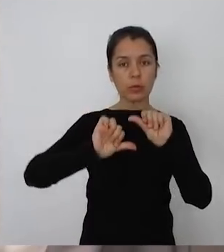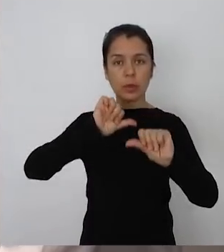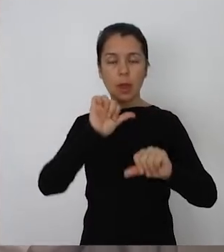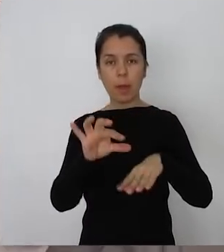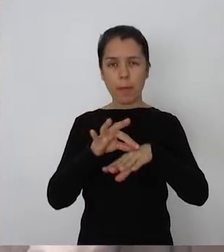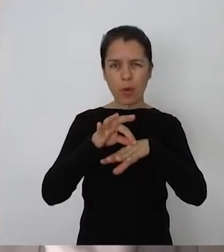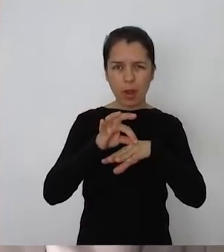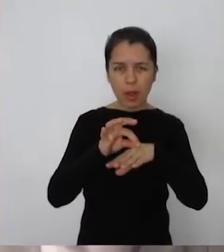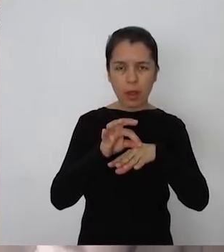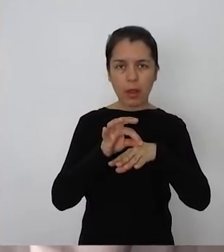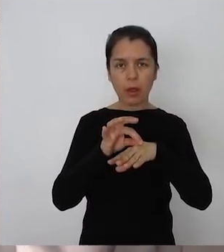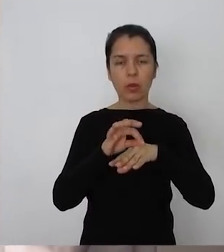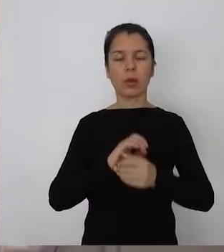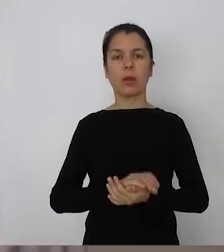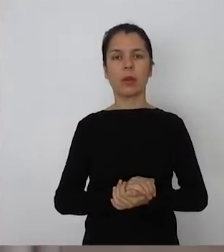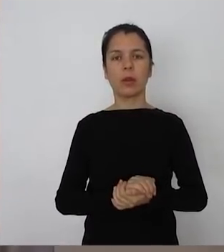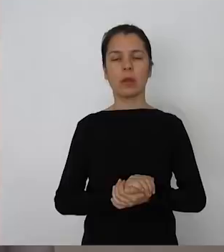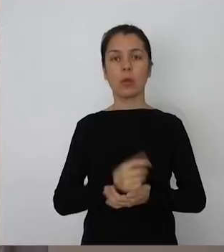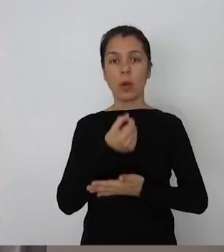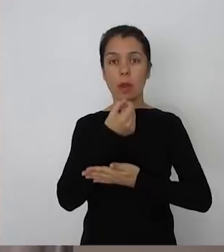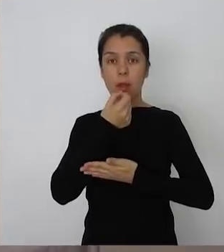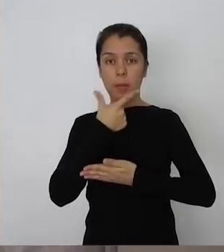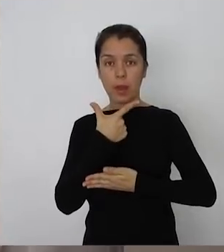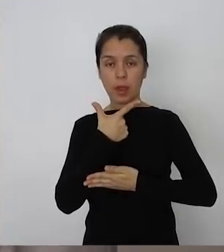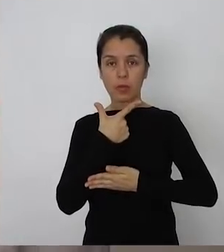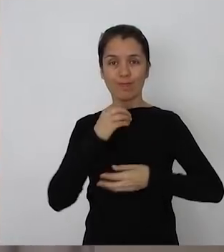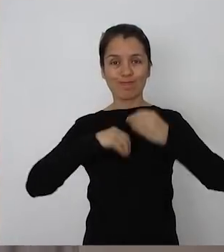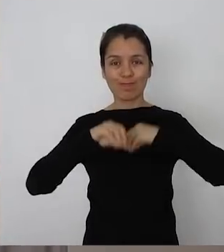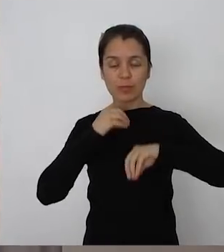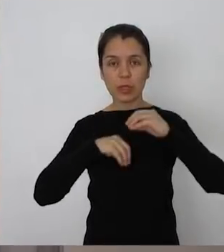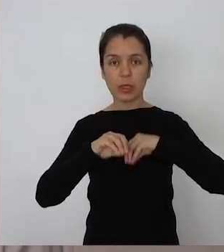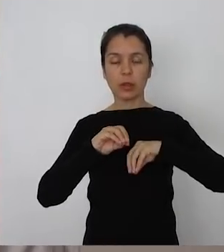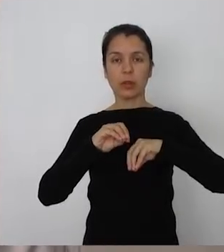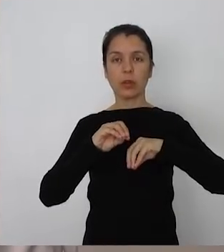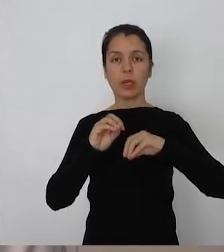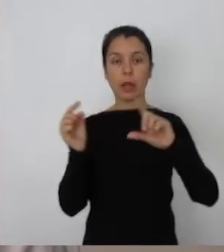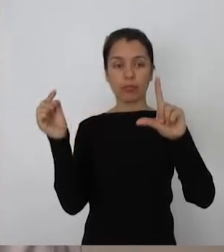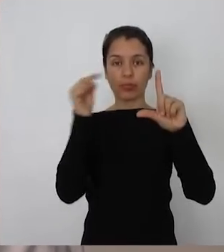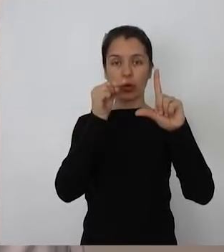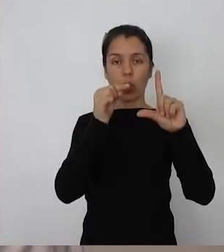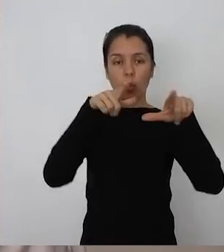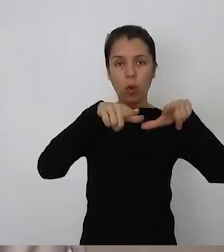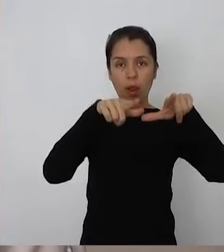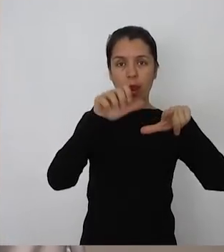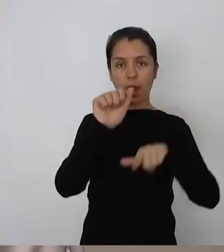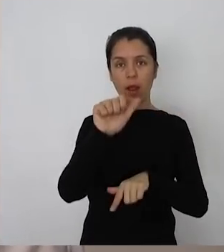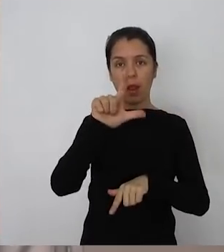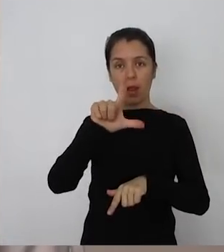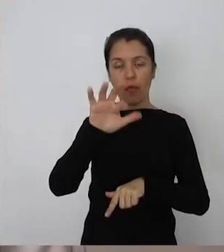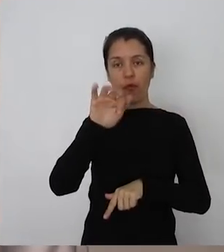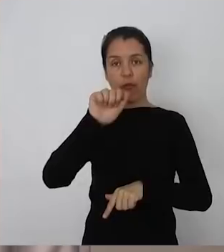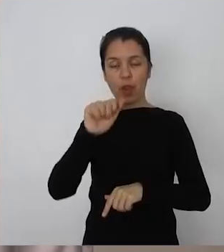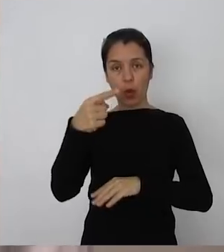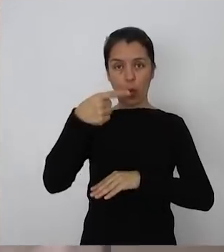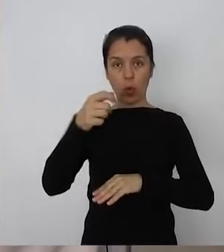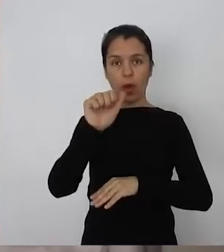esse alfa-1 da adrenalina é interessante porque ele ajuda na agressividade e também é um indutor do sono. O alfa-1 induz sono e